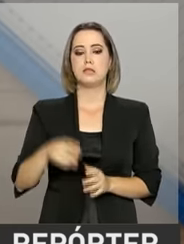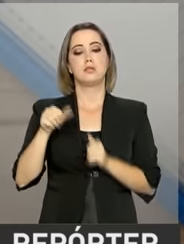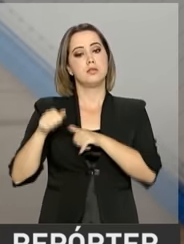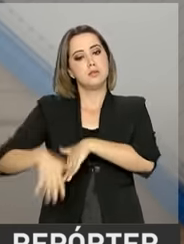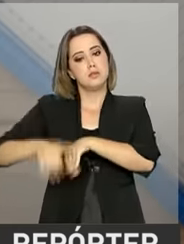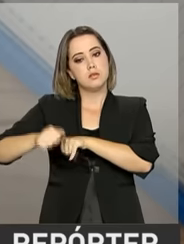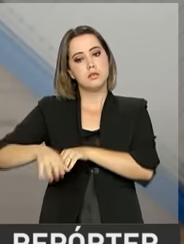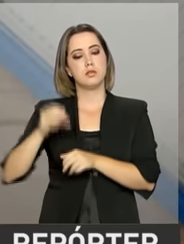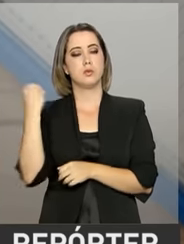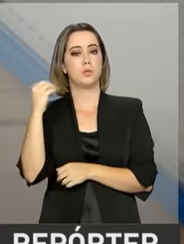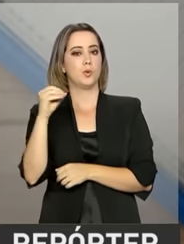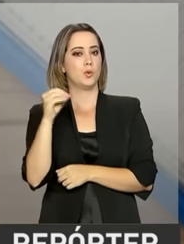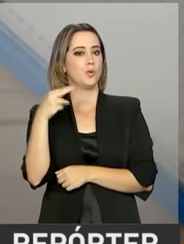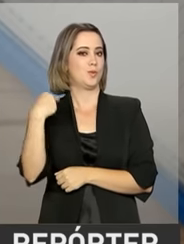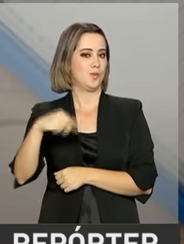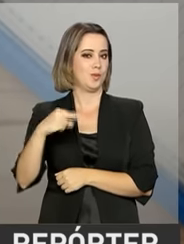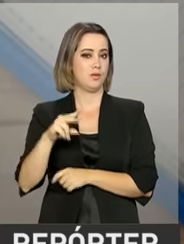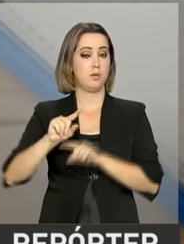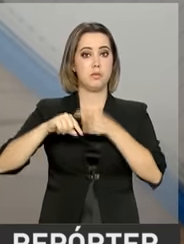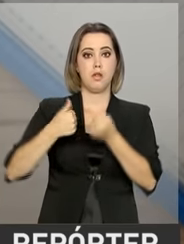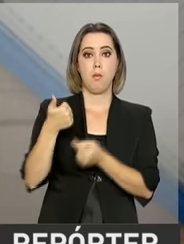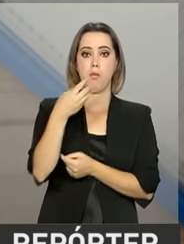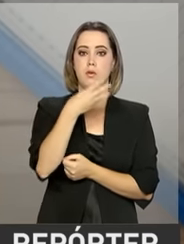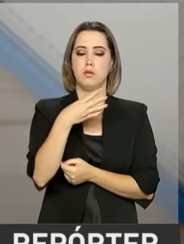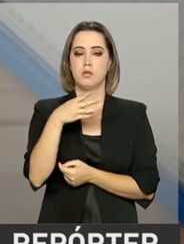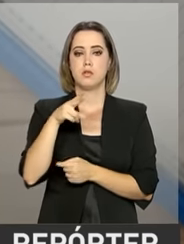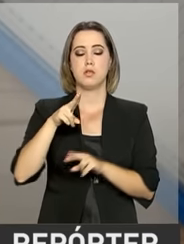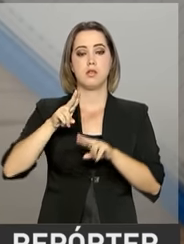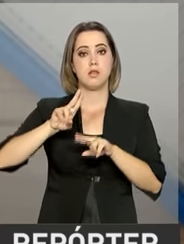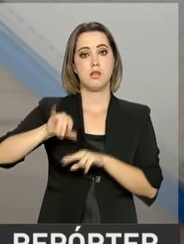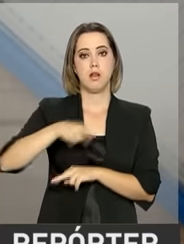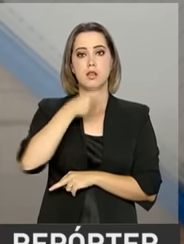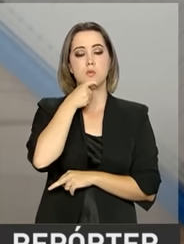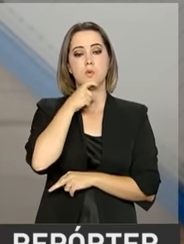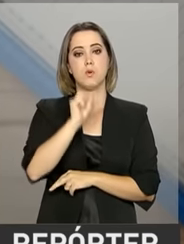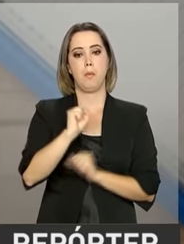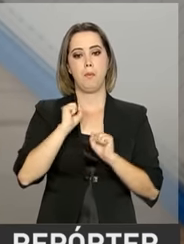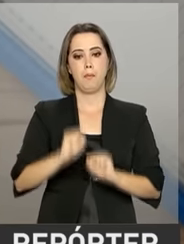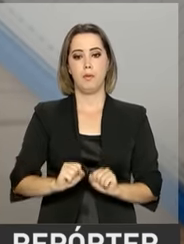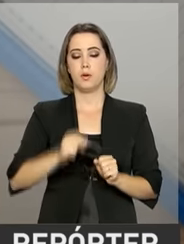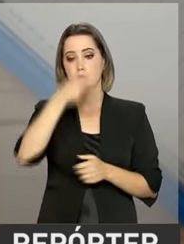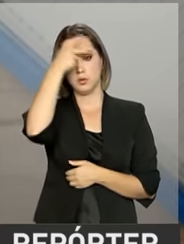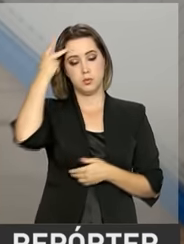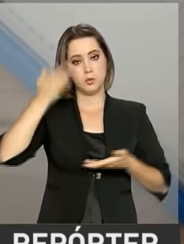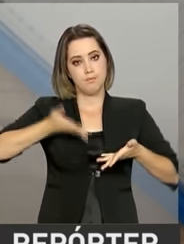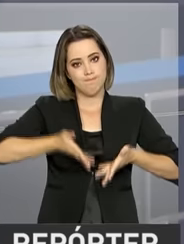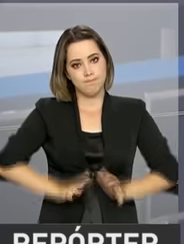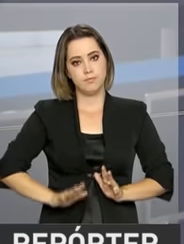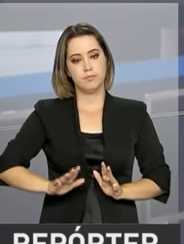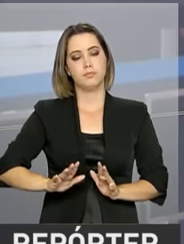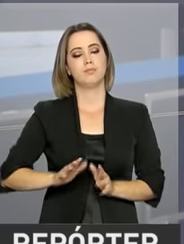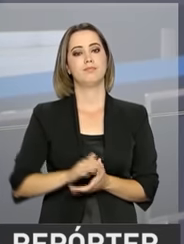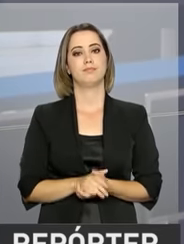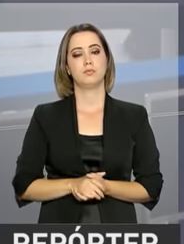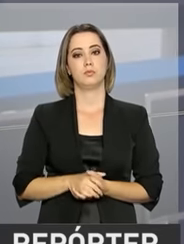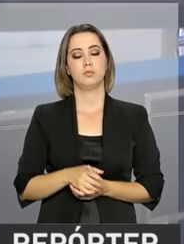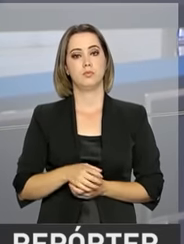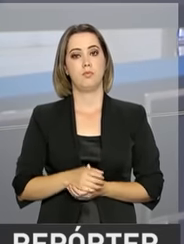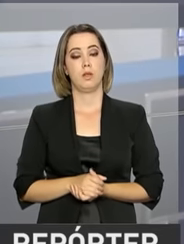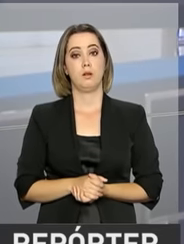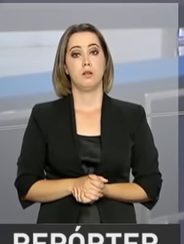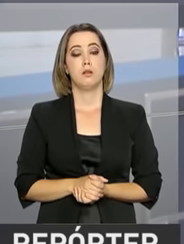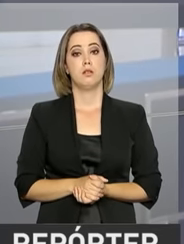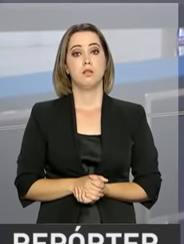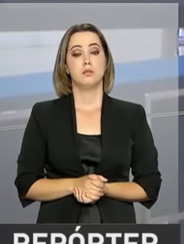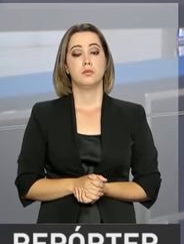novembro em 14 de Julho poderão fazer o saque os aniversariantes do mês de Dezembro tá aí para